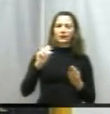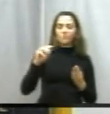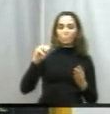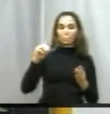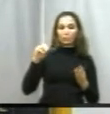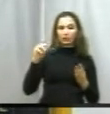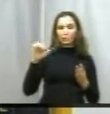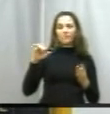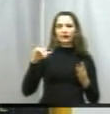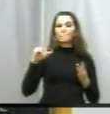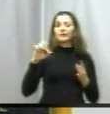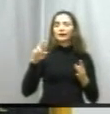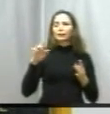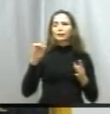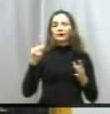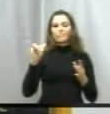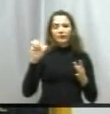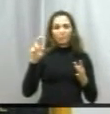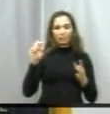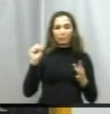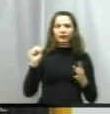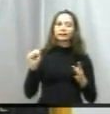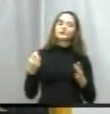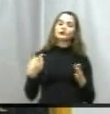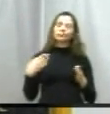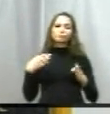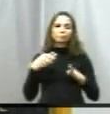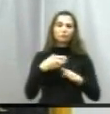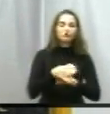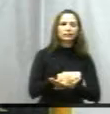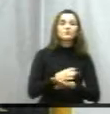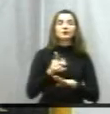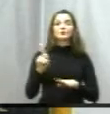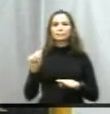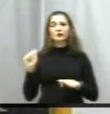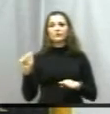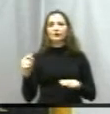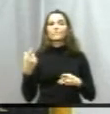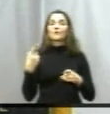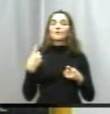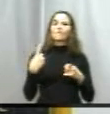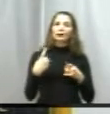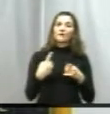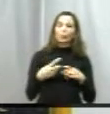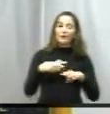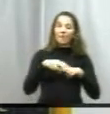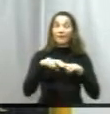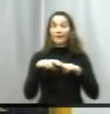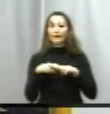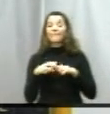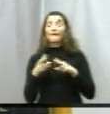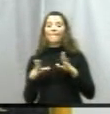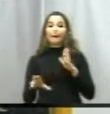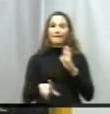dessa questão do PPA, como intervir nele, porque não é uma peça orçamentária que você faça